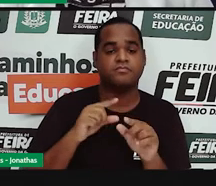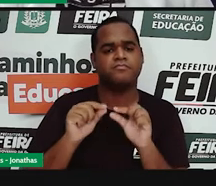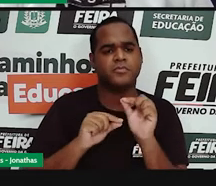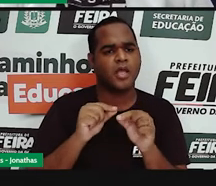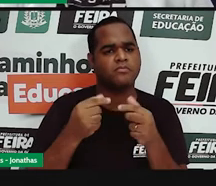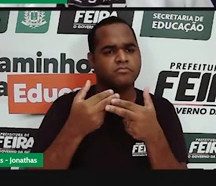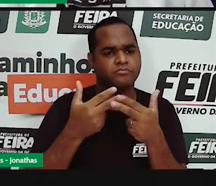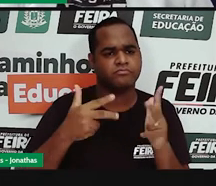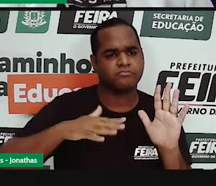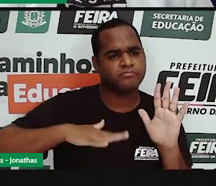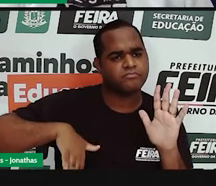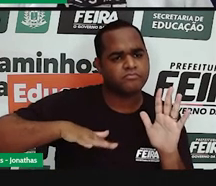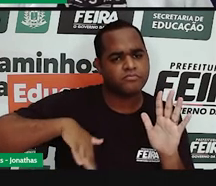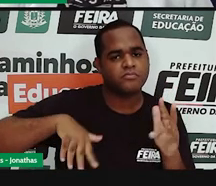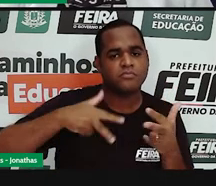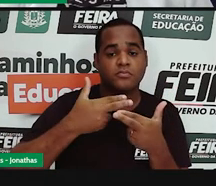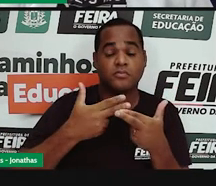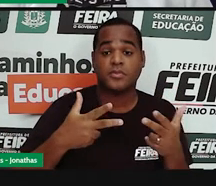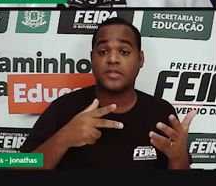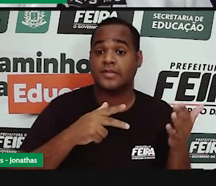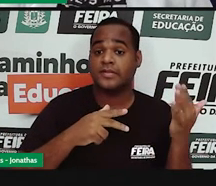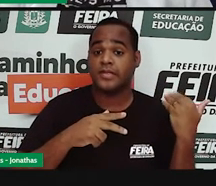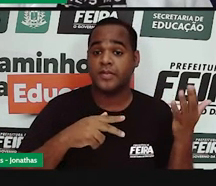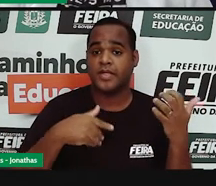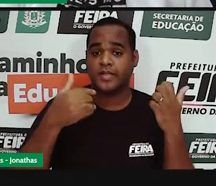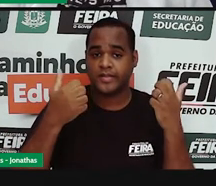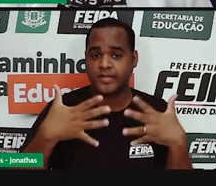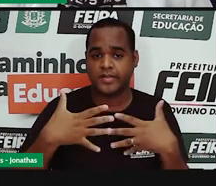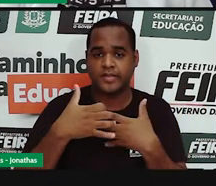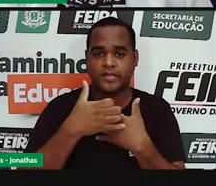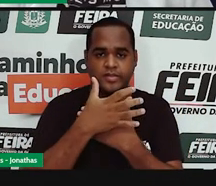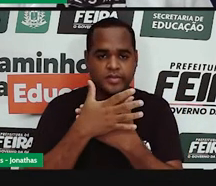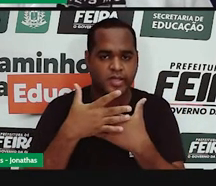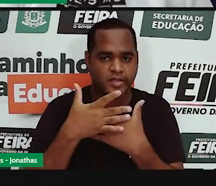Bem, e as civilizações são